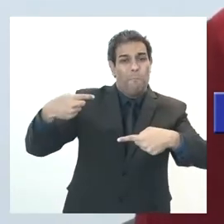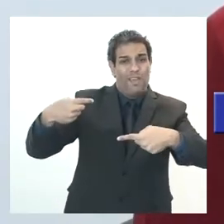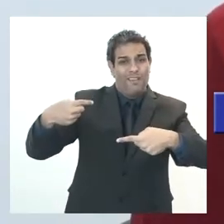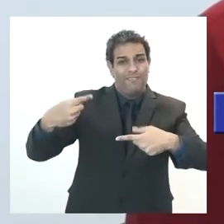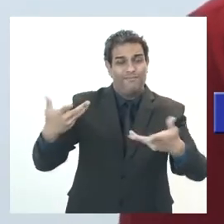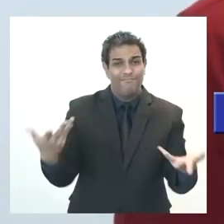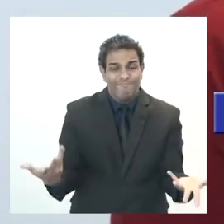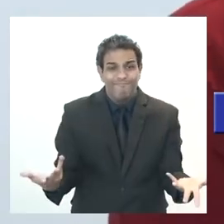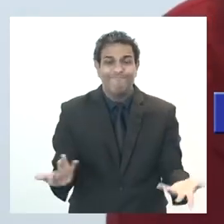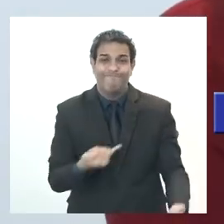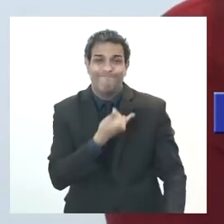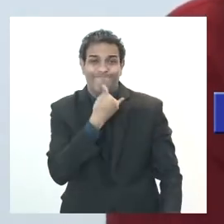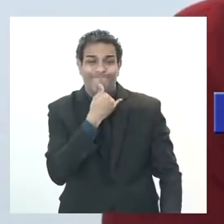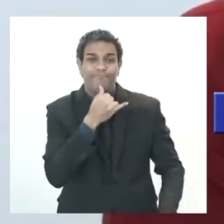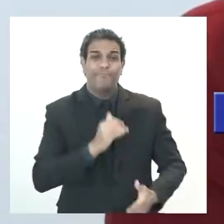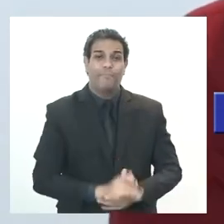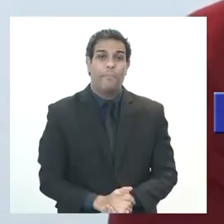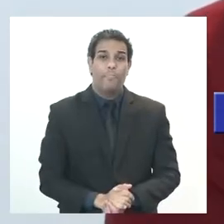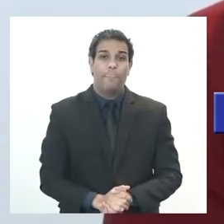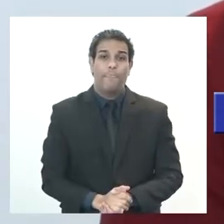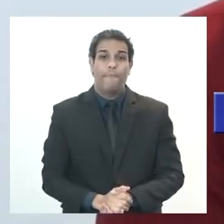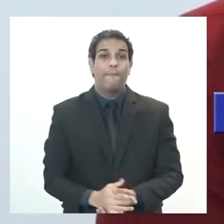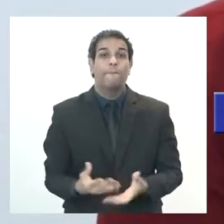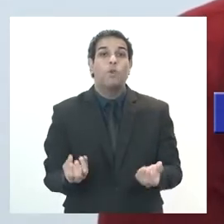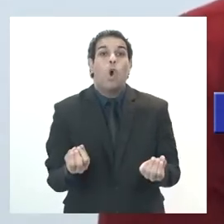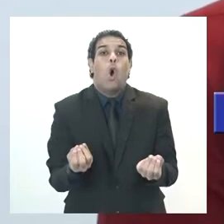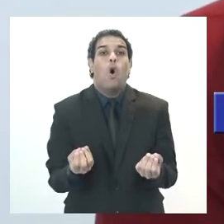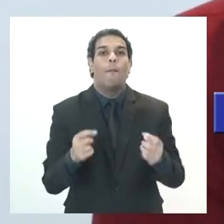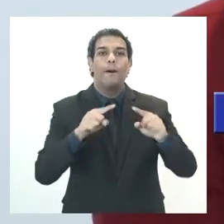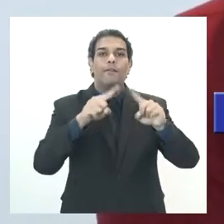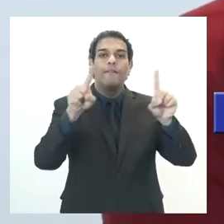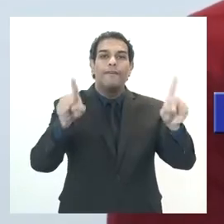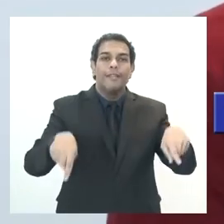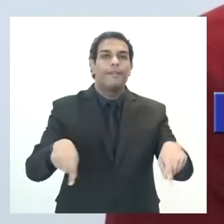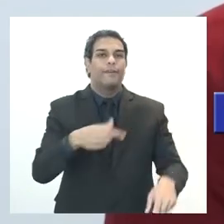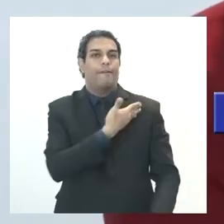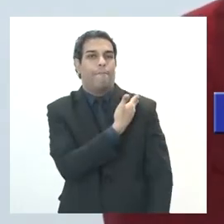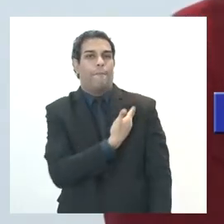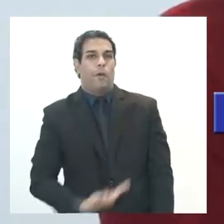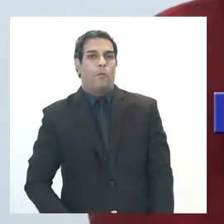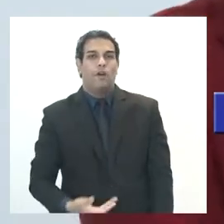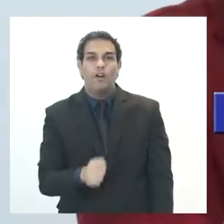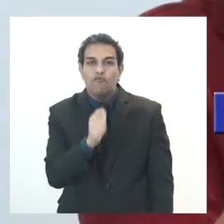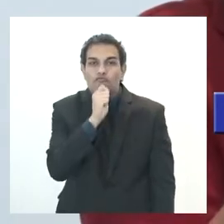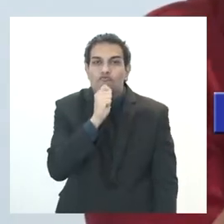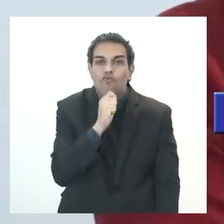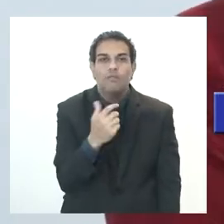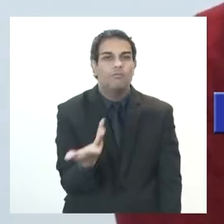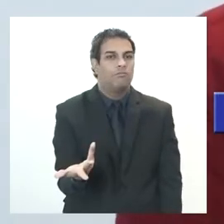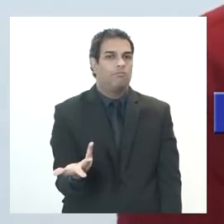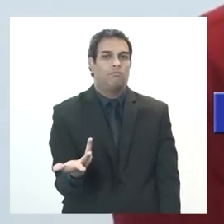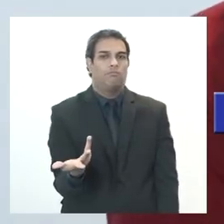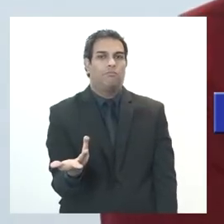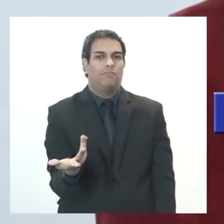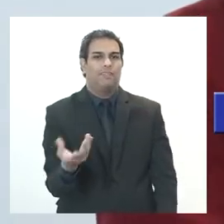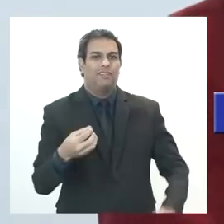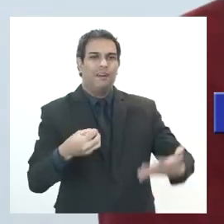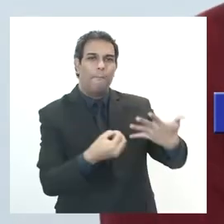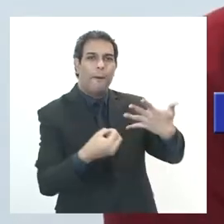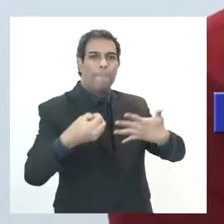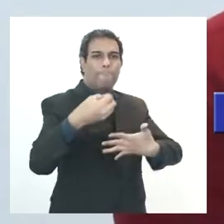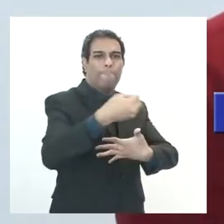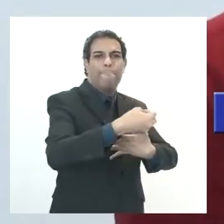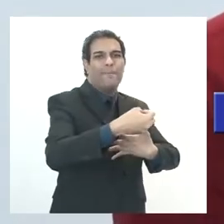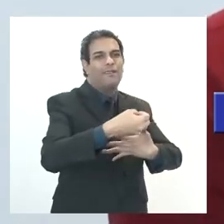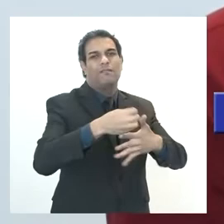afetados né e a grande massa grande maioria dos Servidores Públicos não tem regalias não são privilegiados